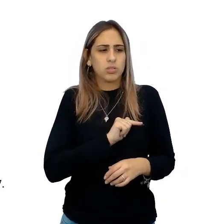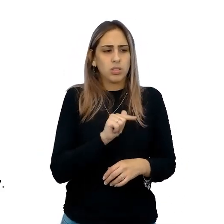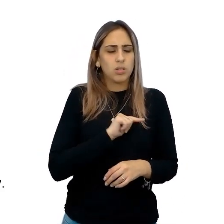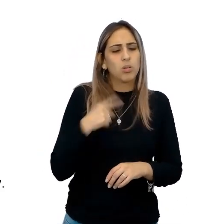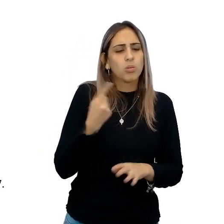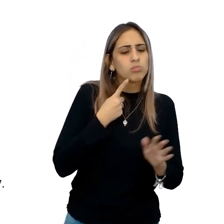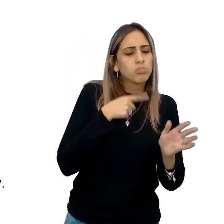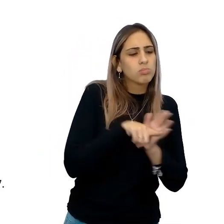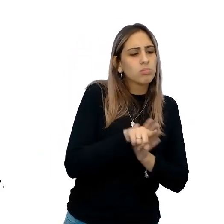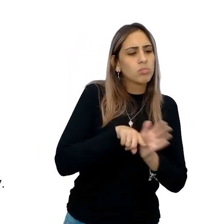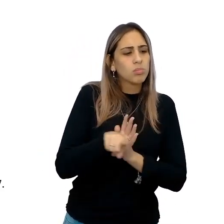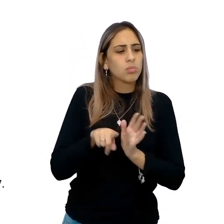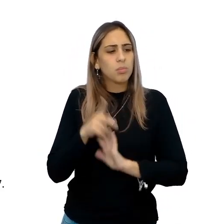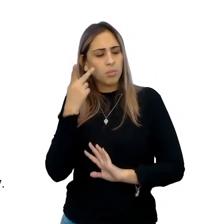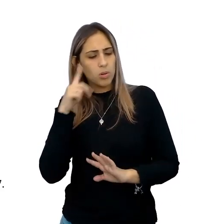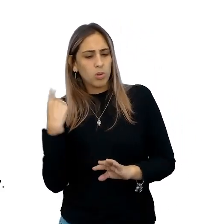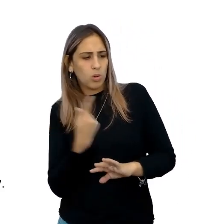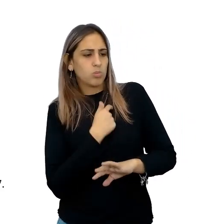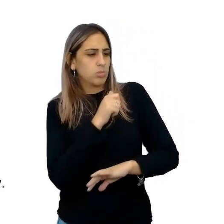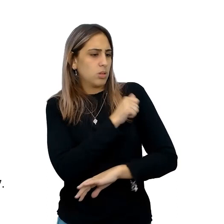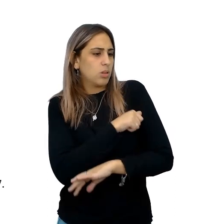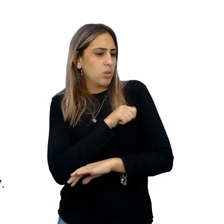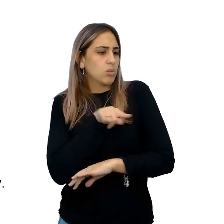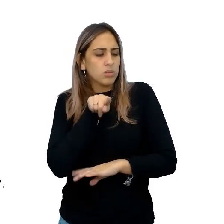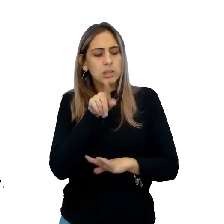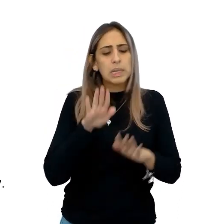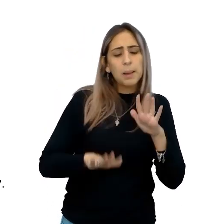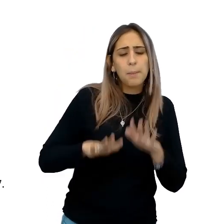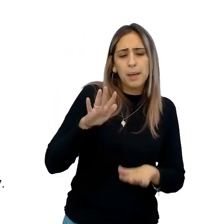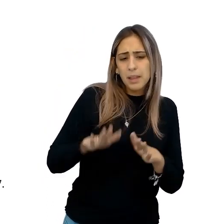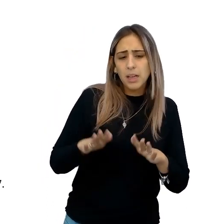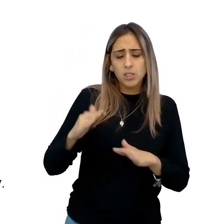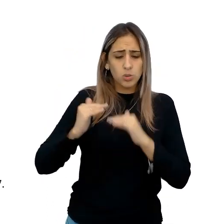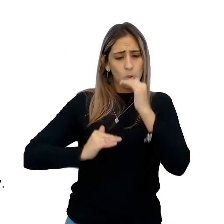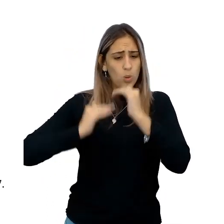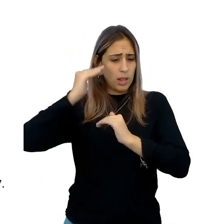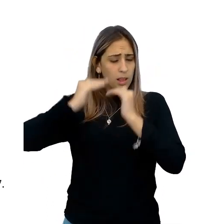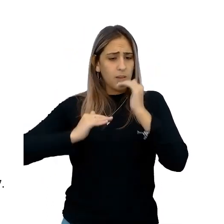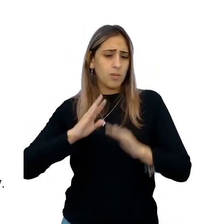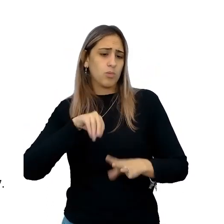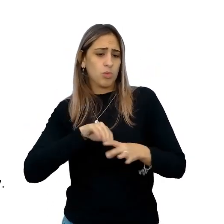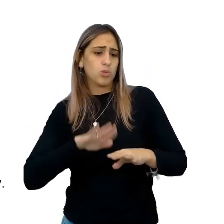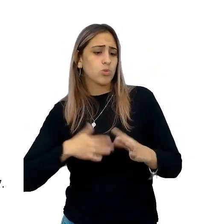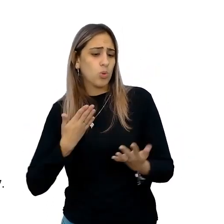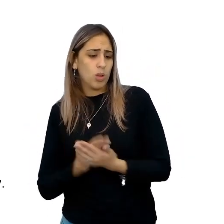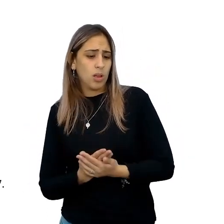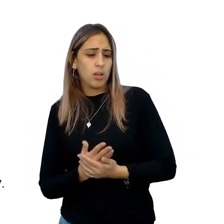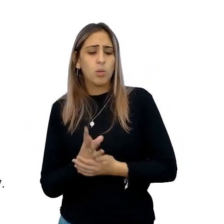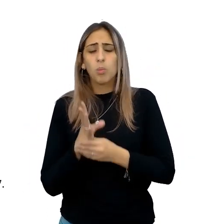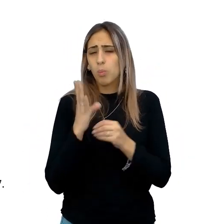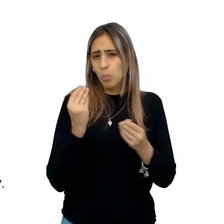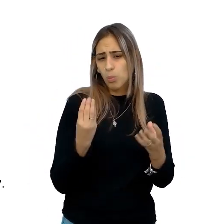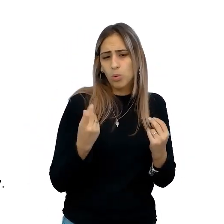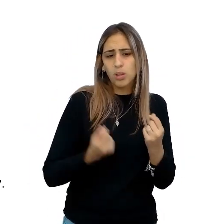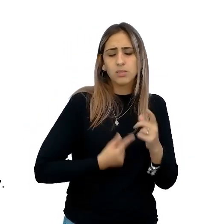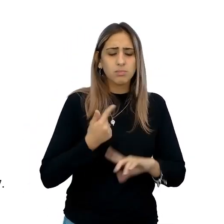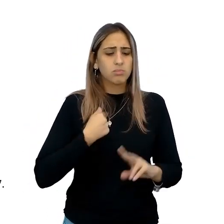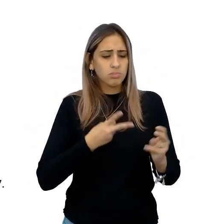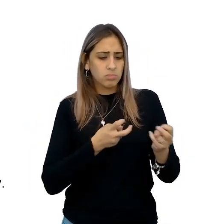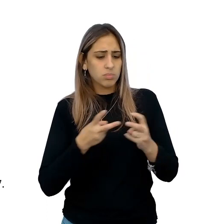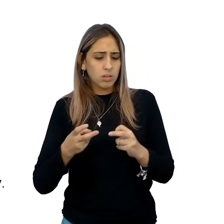gente pergunta para os nossos estudantes, e isso independente do nível escolar, muitas vezes a gente